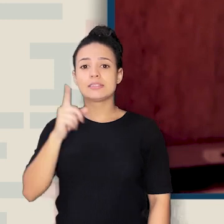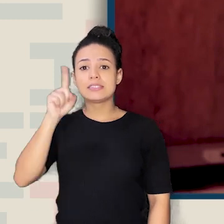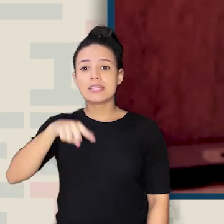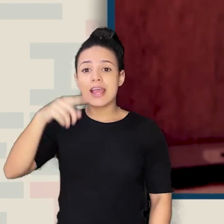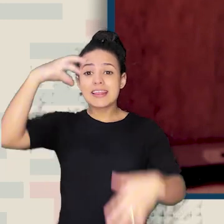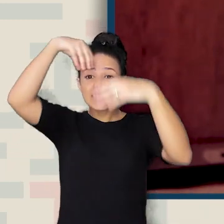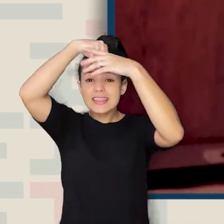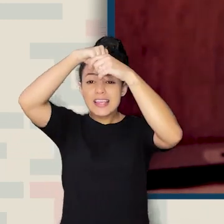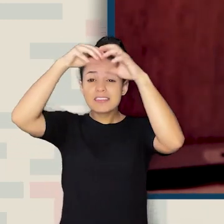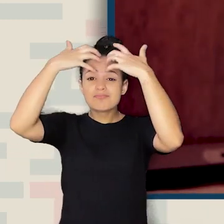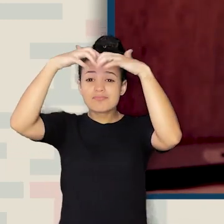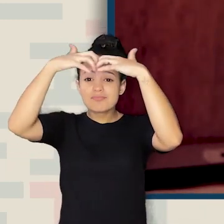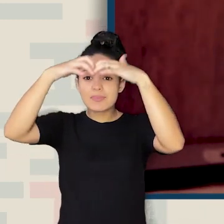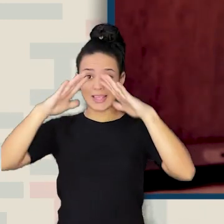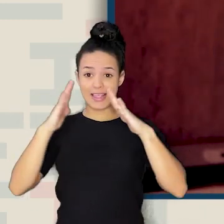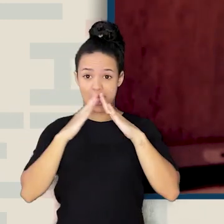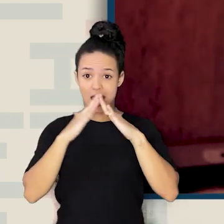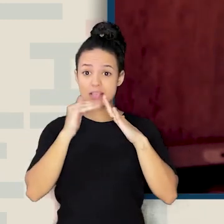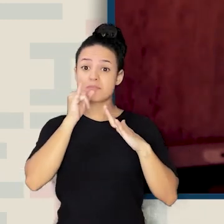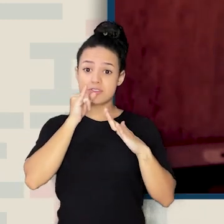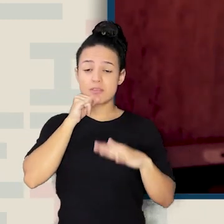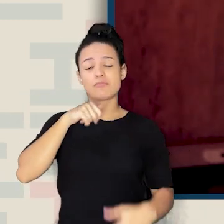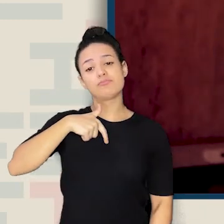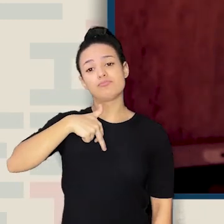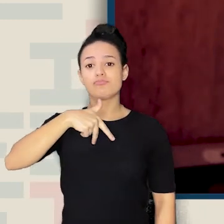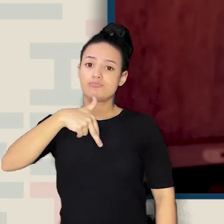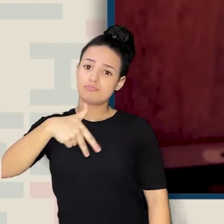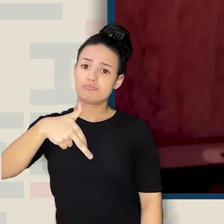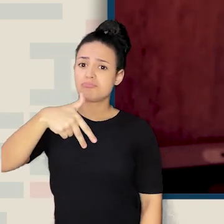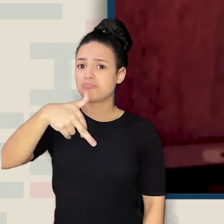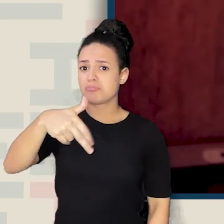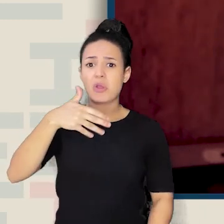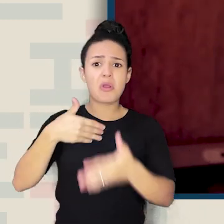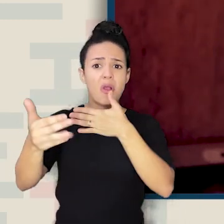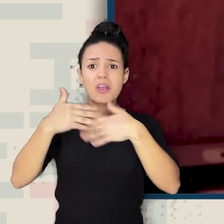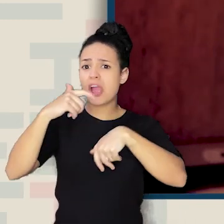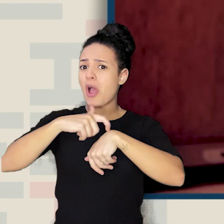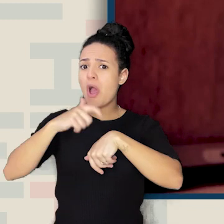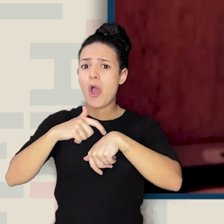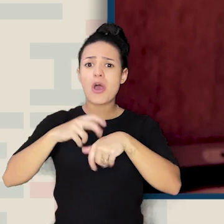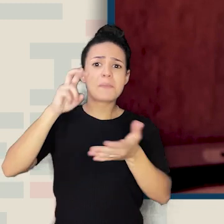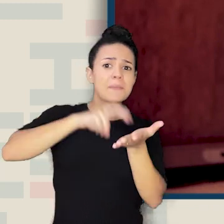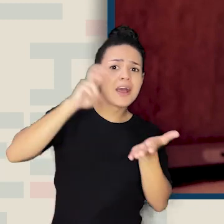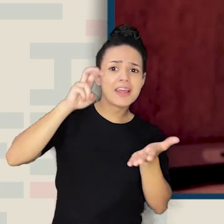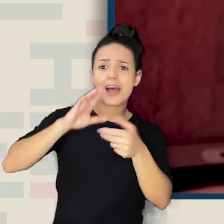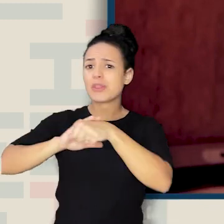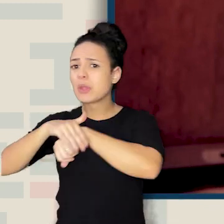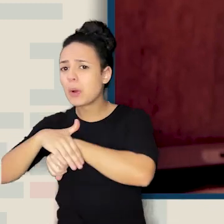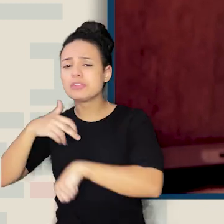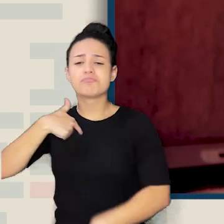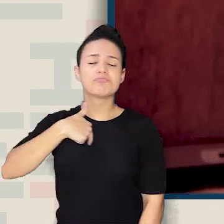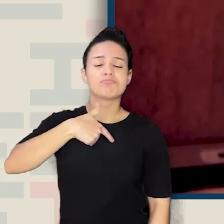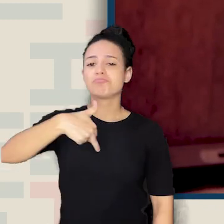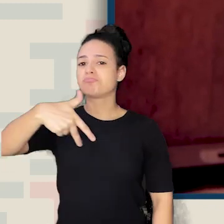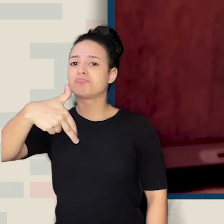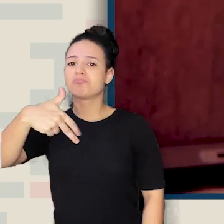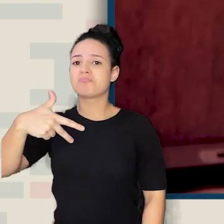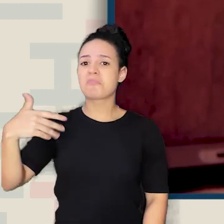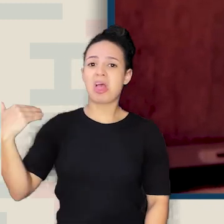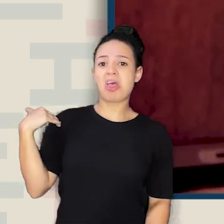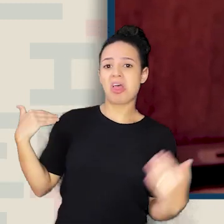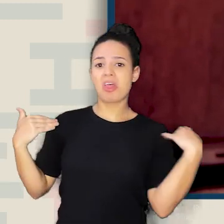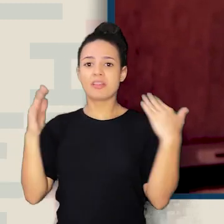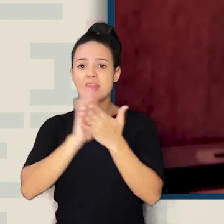fosse uma visão mental, assim. Eu ando em casa, por exemplo, pode estar a qualquer hora, de dia, de noite. Eu